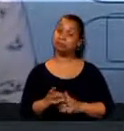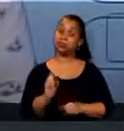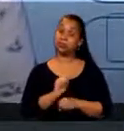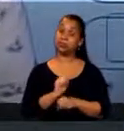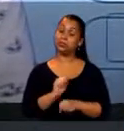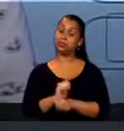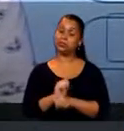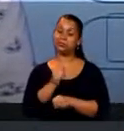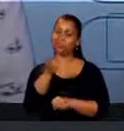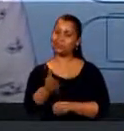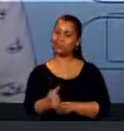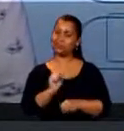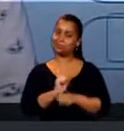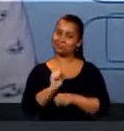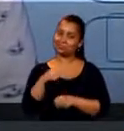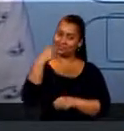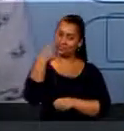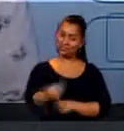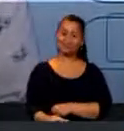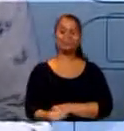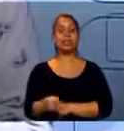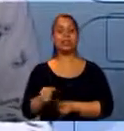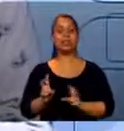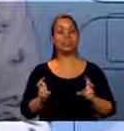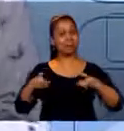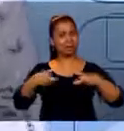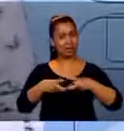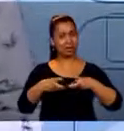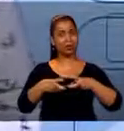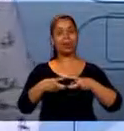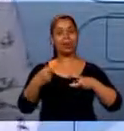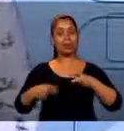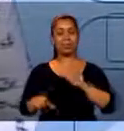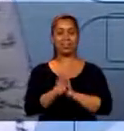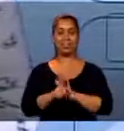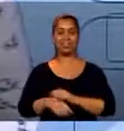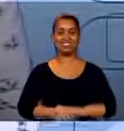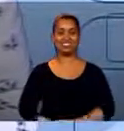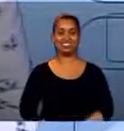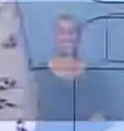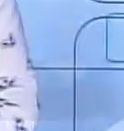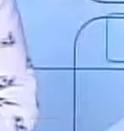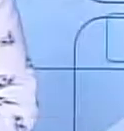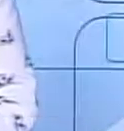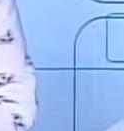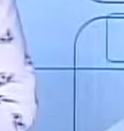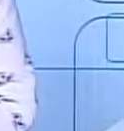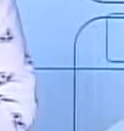www.riopreto.sp.leg.br. A gente fica por aqui. Até a próxima. TV Câmara, o canal do Legislativo.